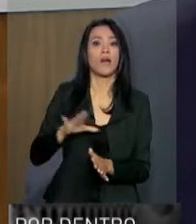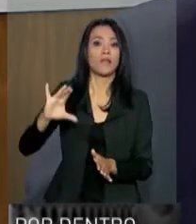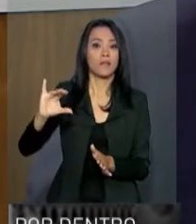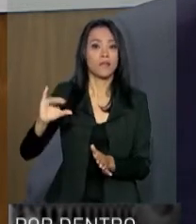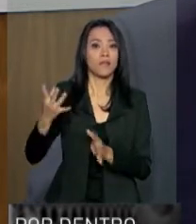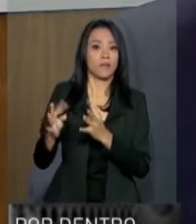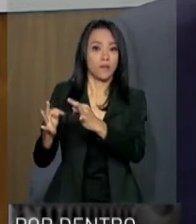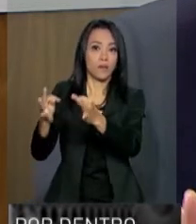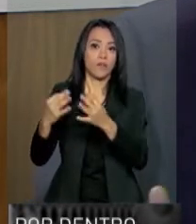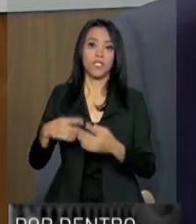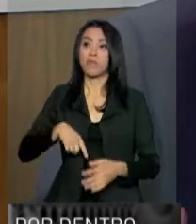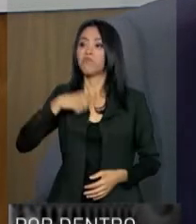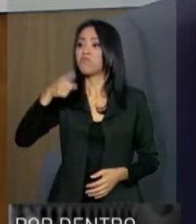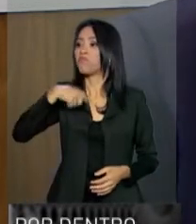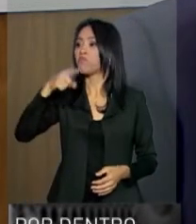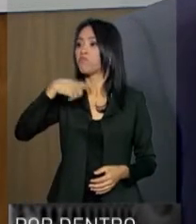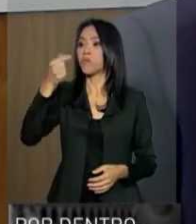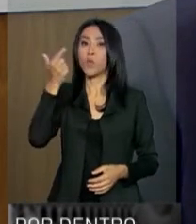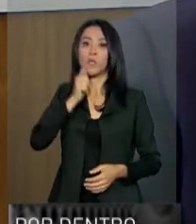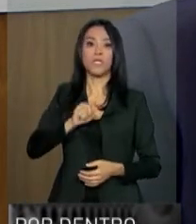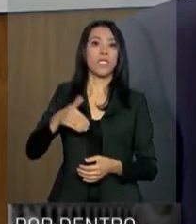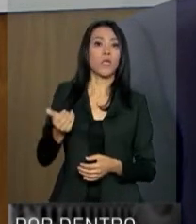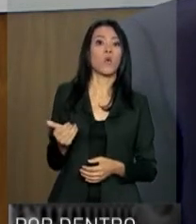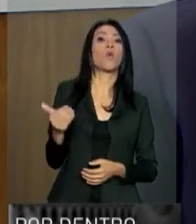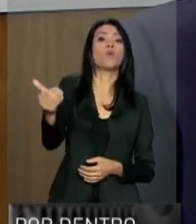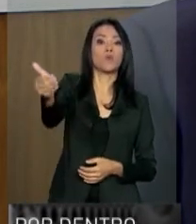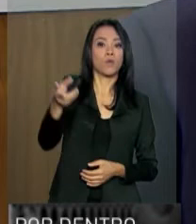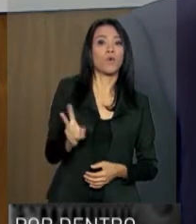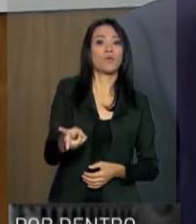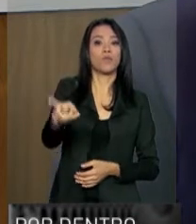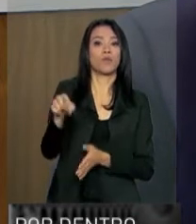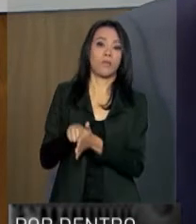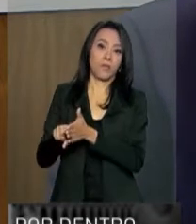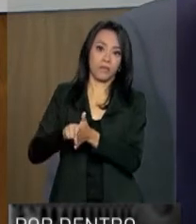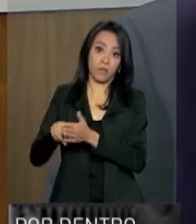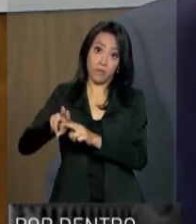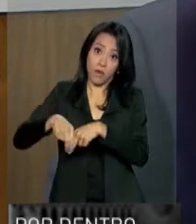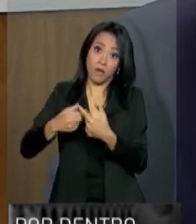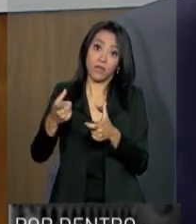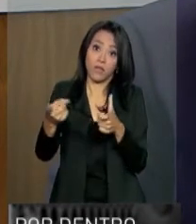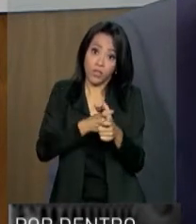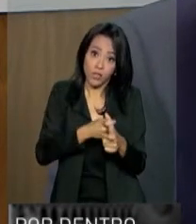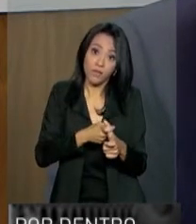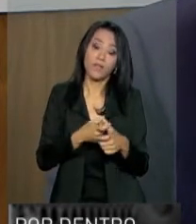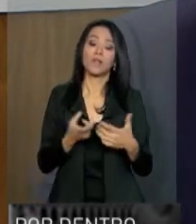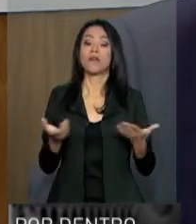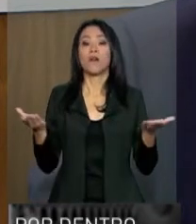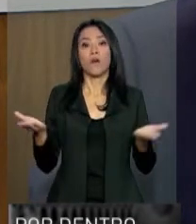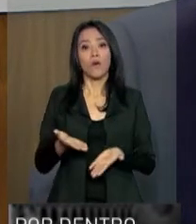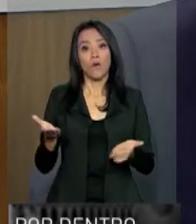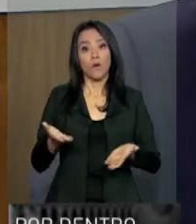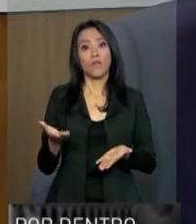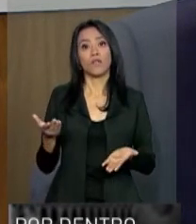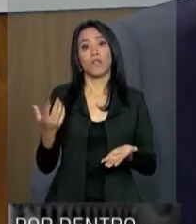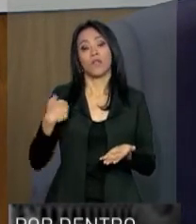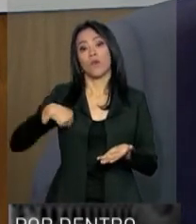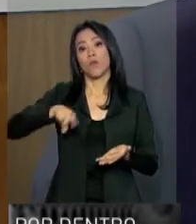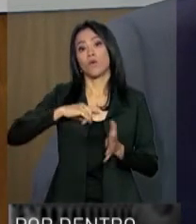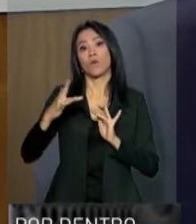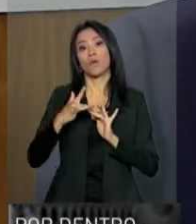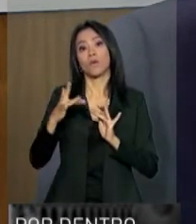sobreviveu dá seqüência às suas ações por conta dessas dívidas hoje a nossa relação com todas as instituições